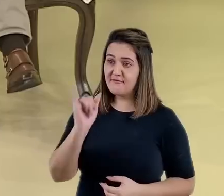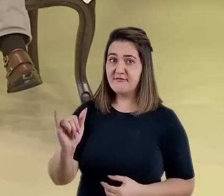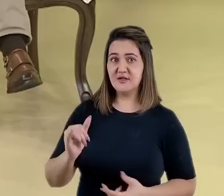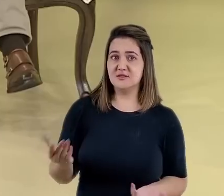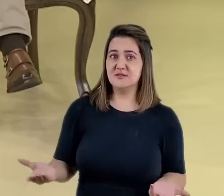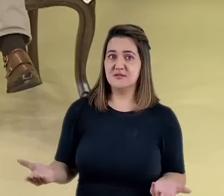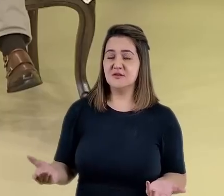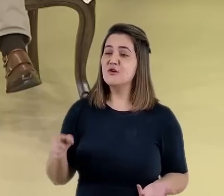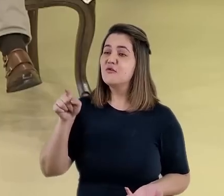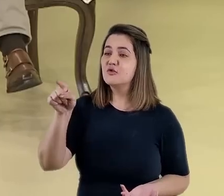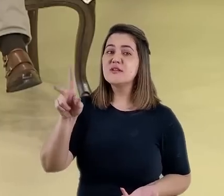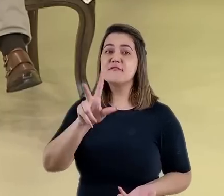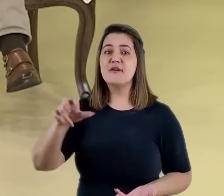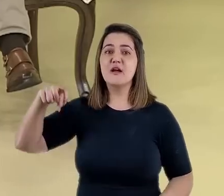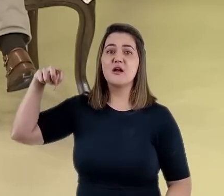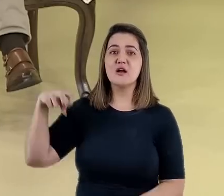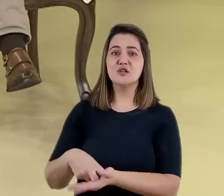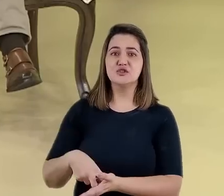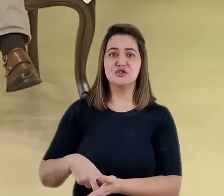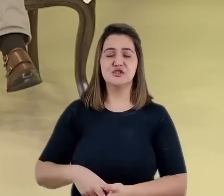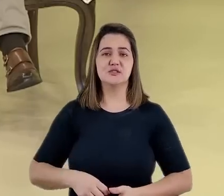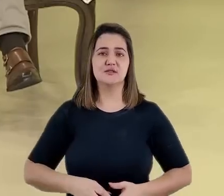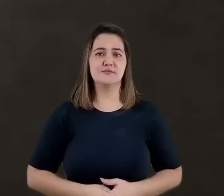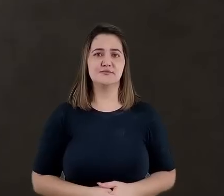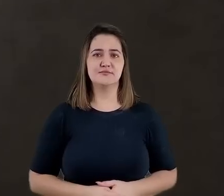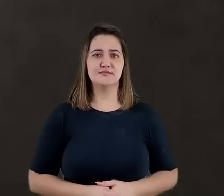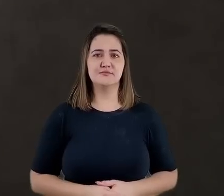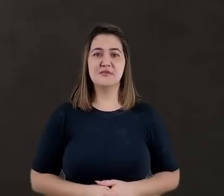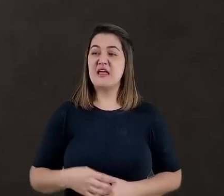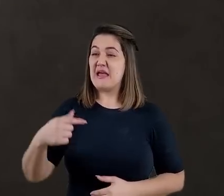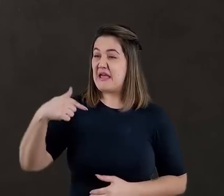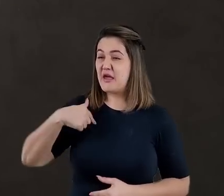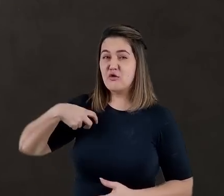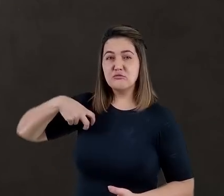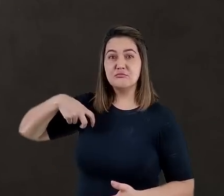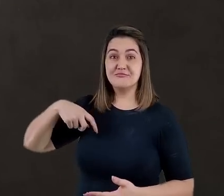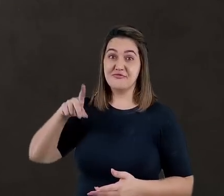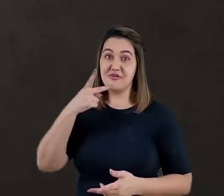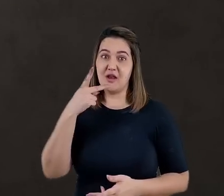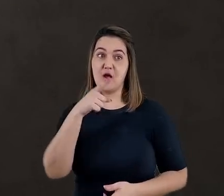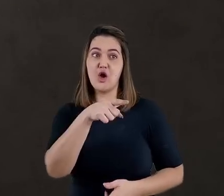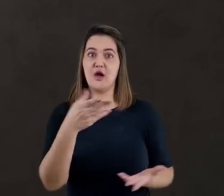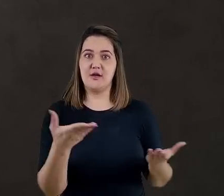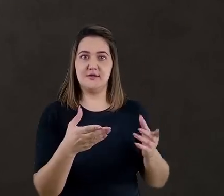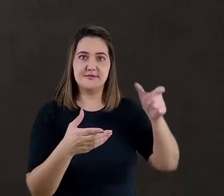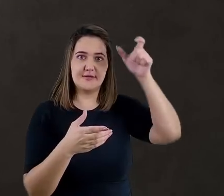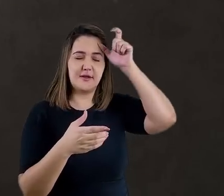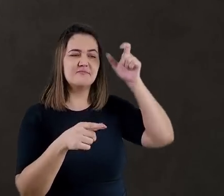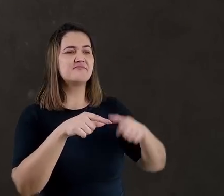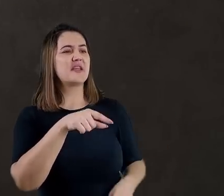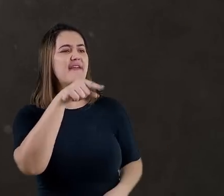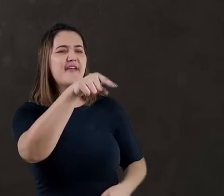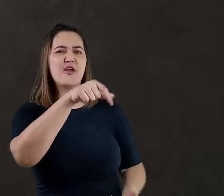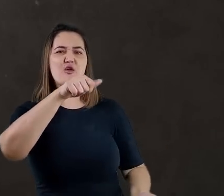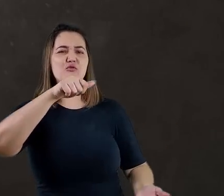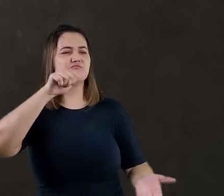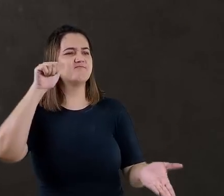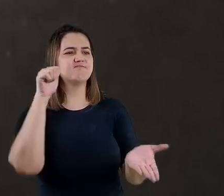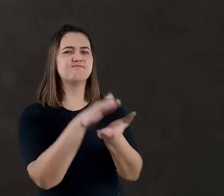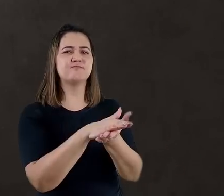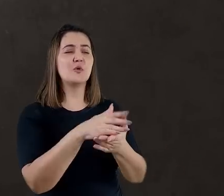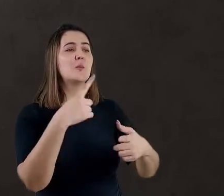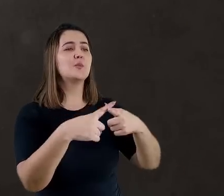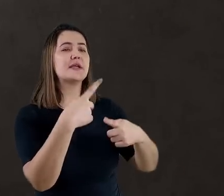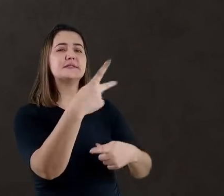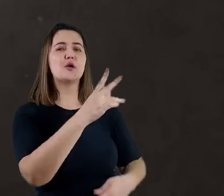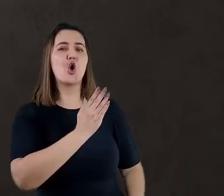na continuidade do texto exatamente isso aqui, preste atenção. Eu te bani, querubim guardião. Seu coração